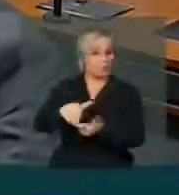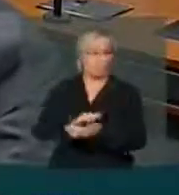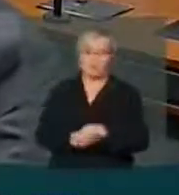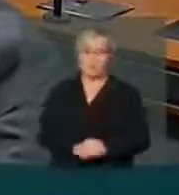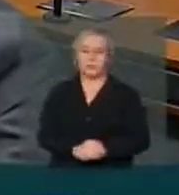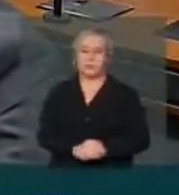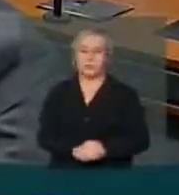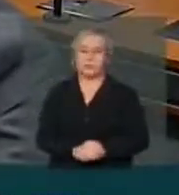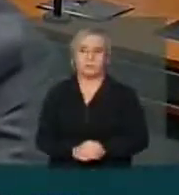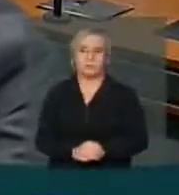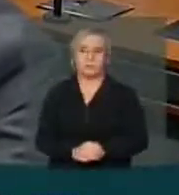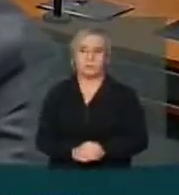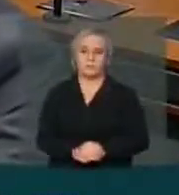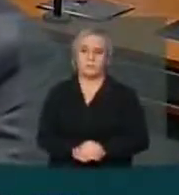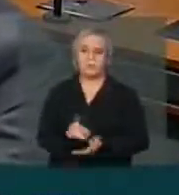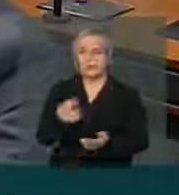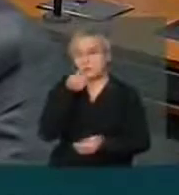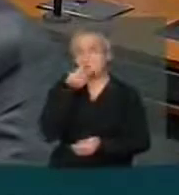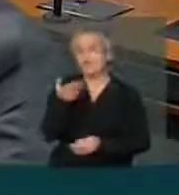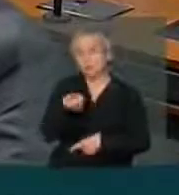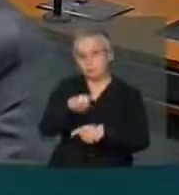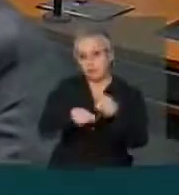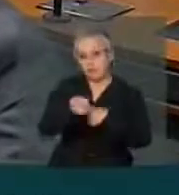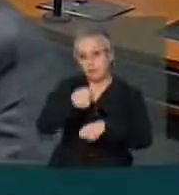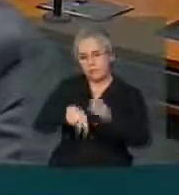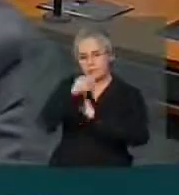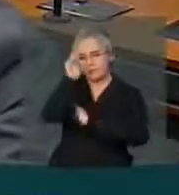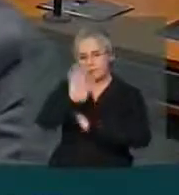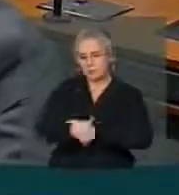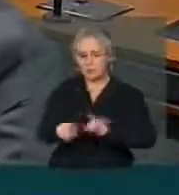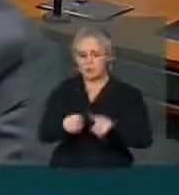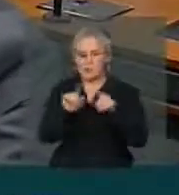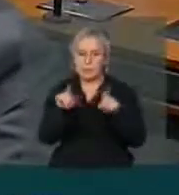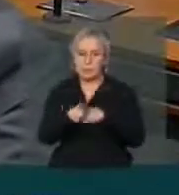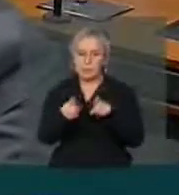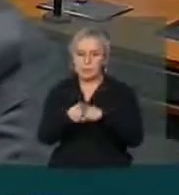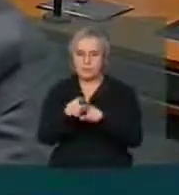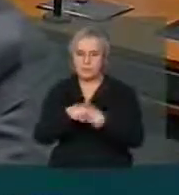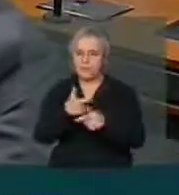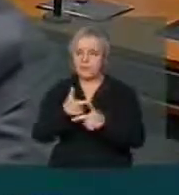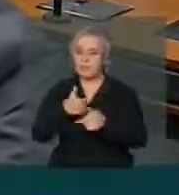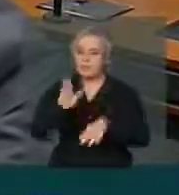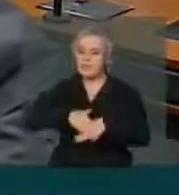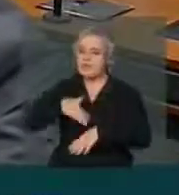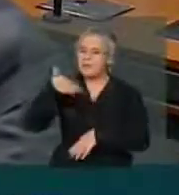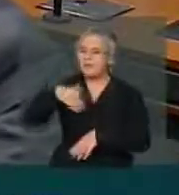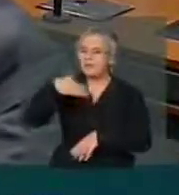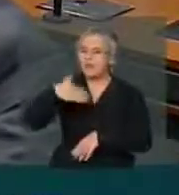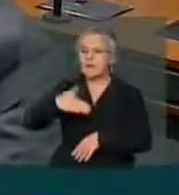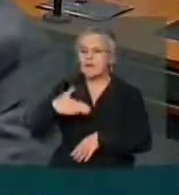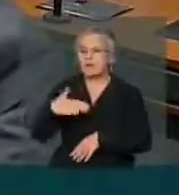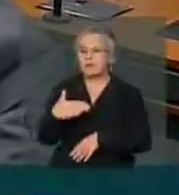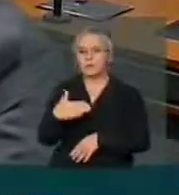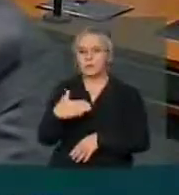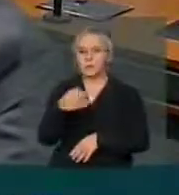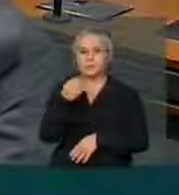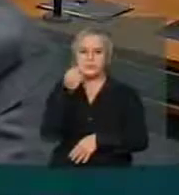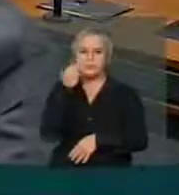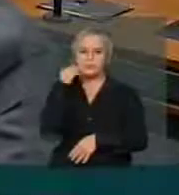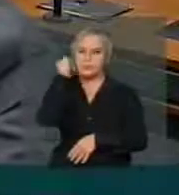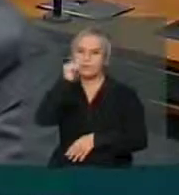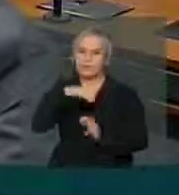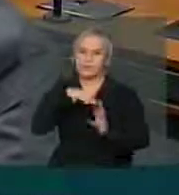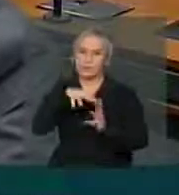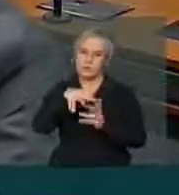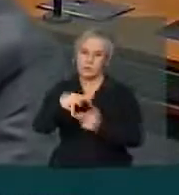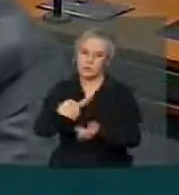critérios. Então, somos um bom mercado. Ao mesmo tempo, nós temos um dos maiores custos de telefonia do mundo. Eu sei que as operadoras fazem planilhas